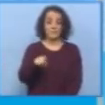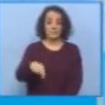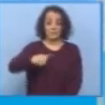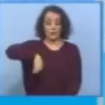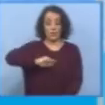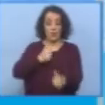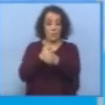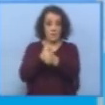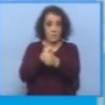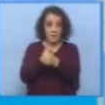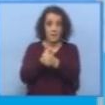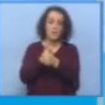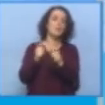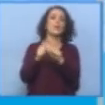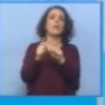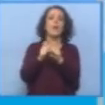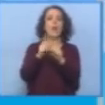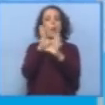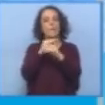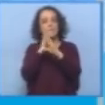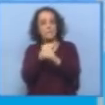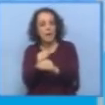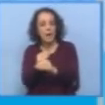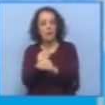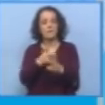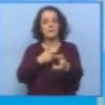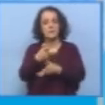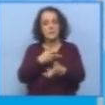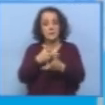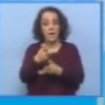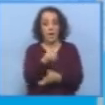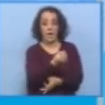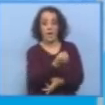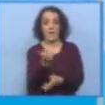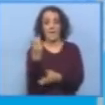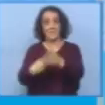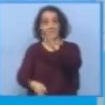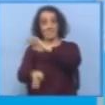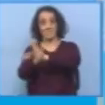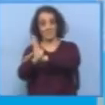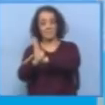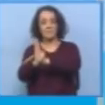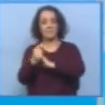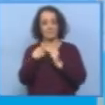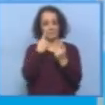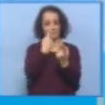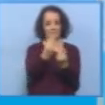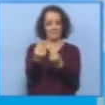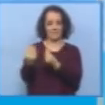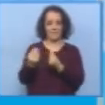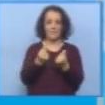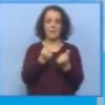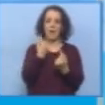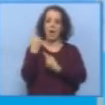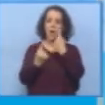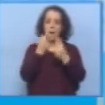e a conversa que tínhamos, a proximidade com aqueles que iam, dava muitas vezes para perceber que havia gente que ficava